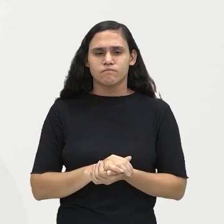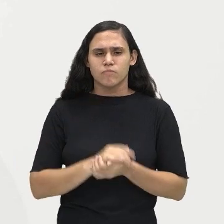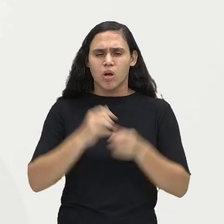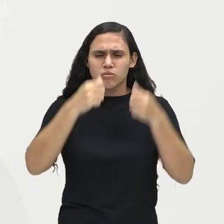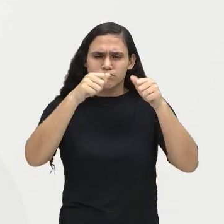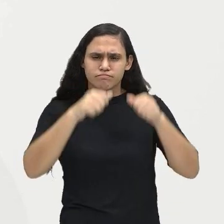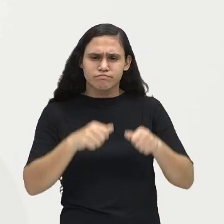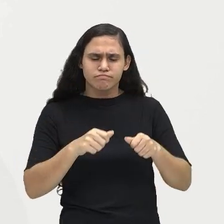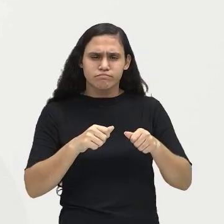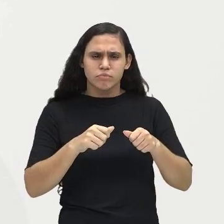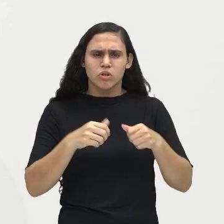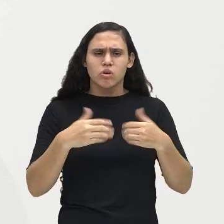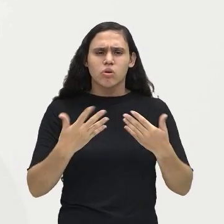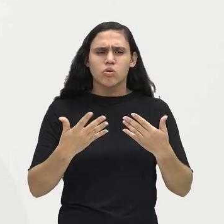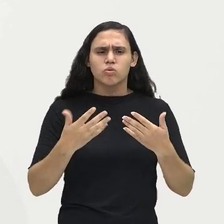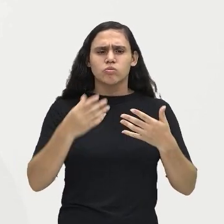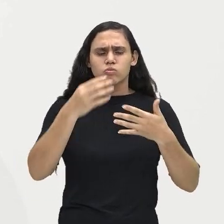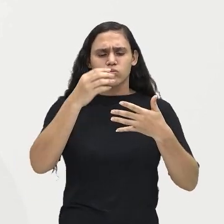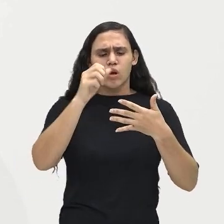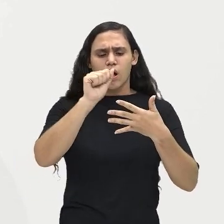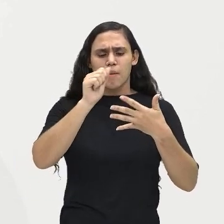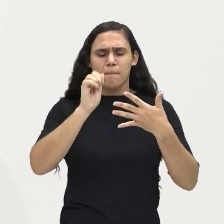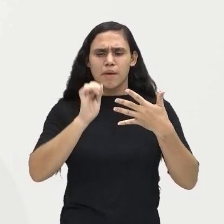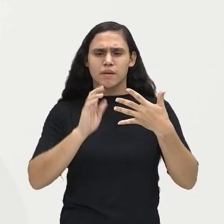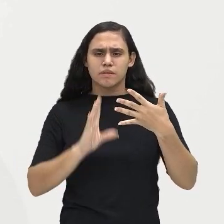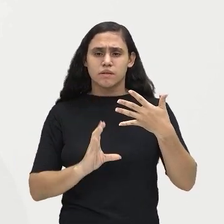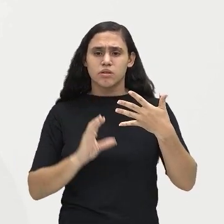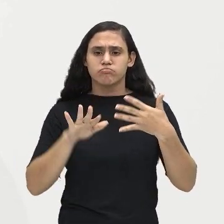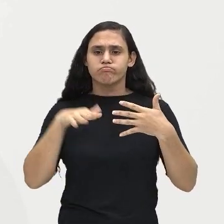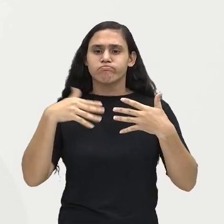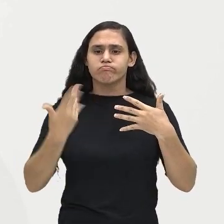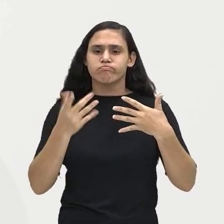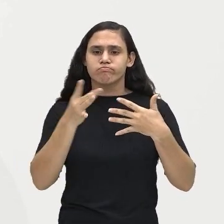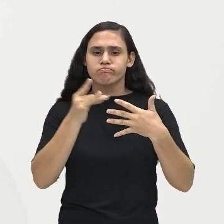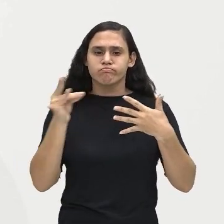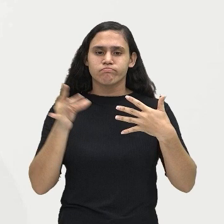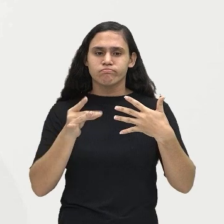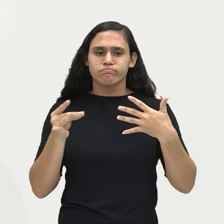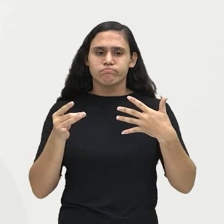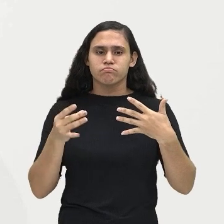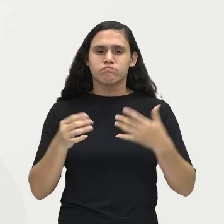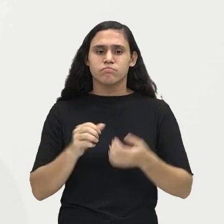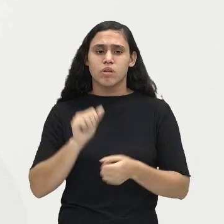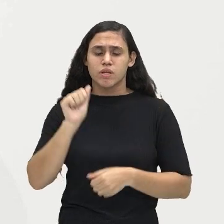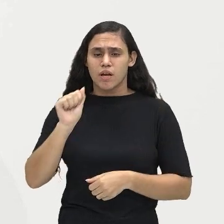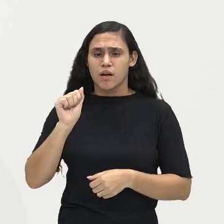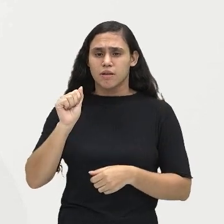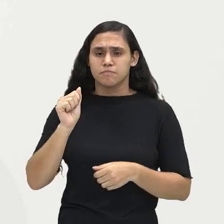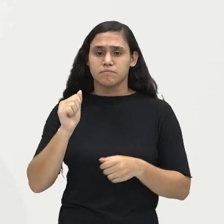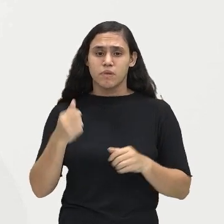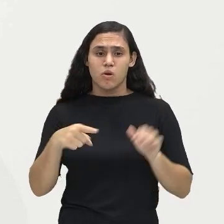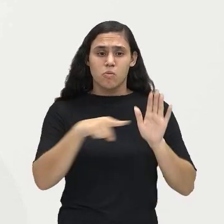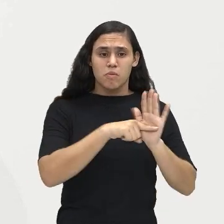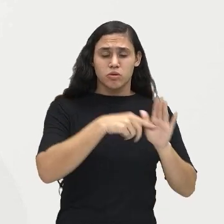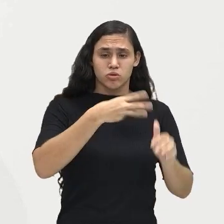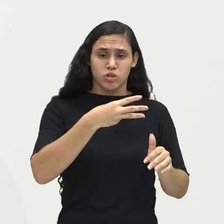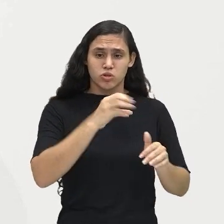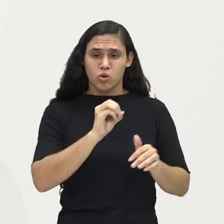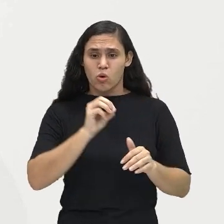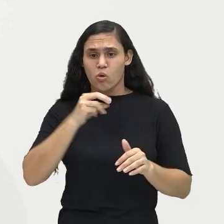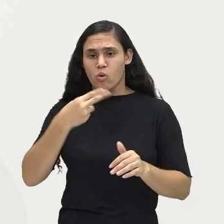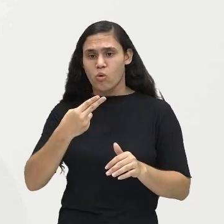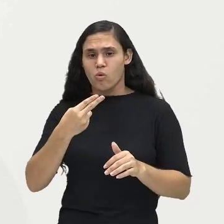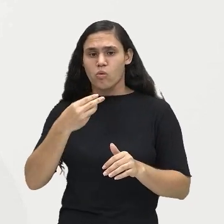é maior? Na letra A, é o menos 3 ou o menos 4? Vamos localizar aqui, ó. Nós temos aqui, ó, o menos